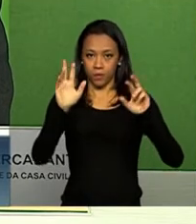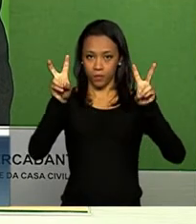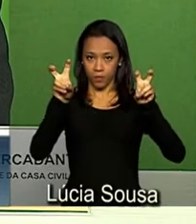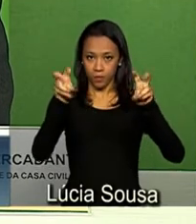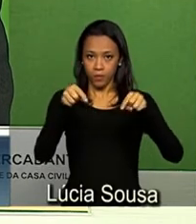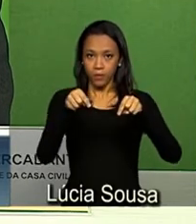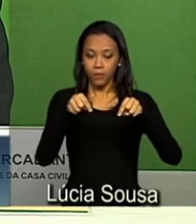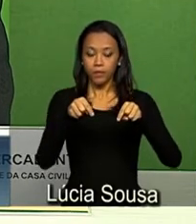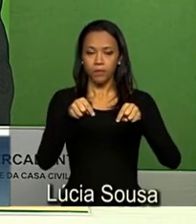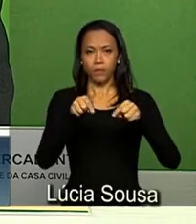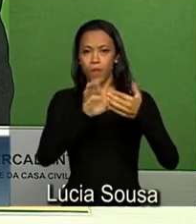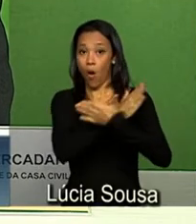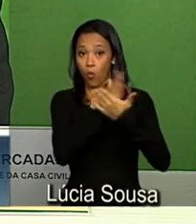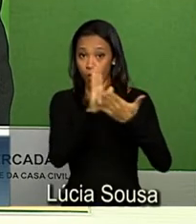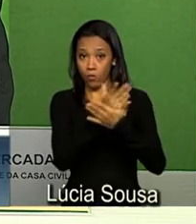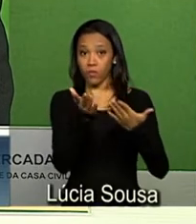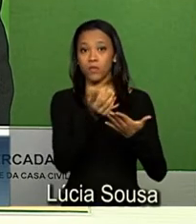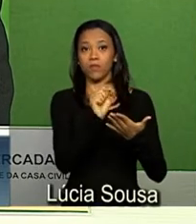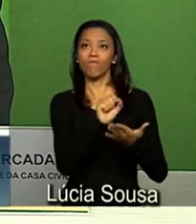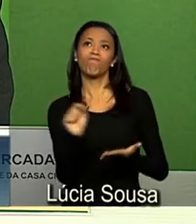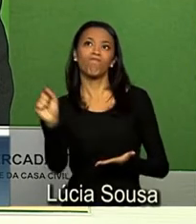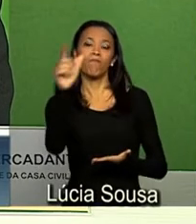Porque algumas instituições